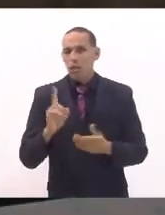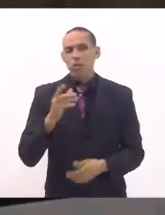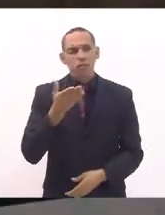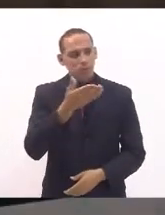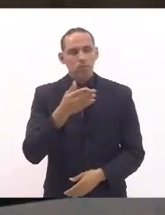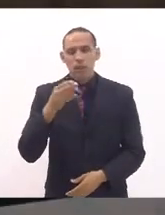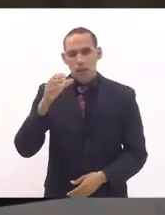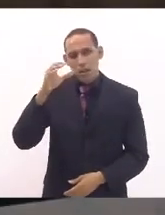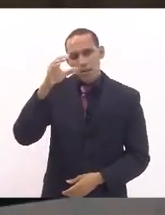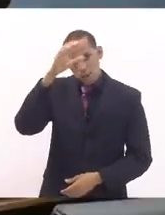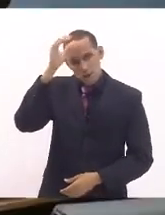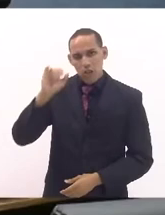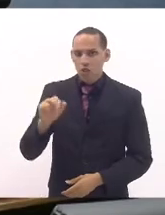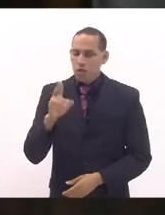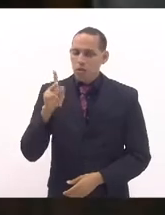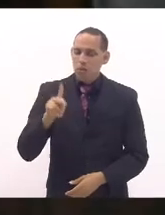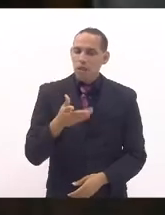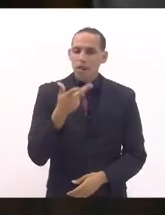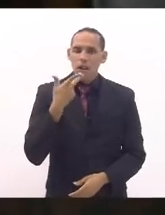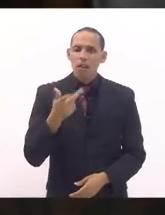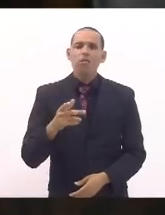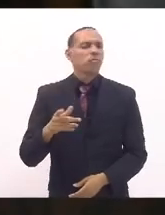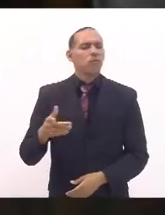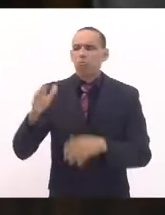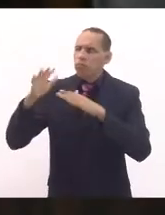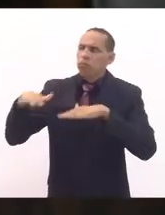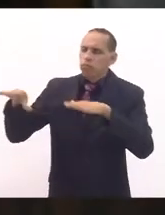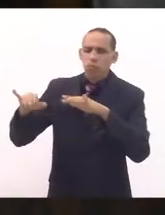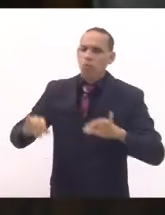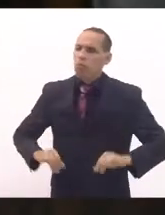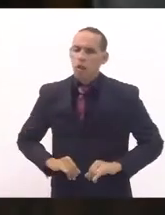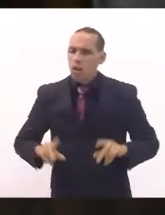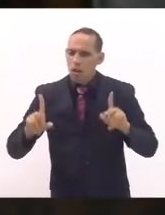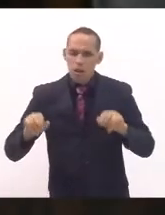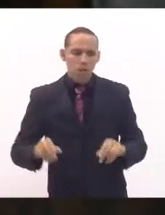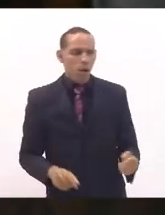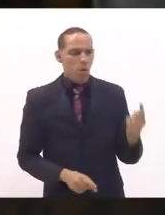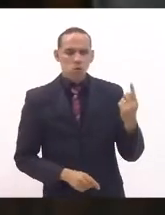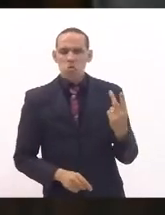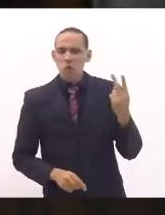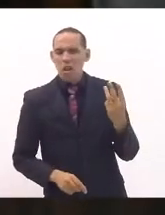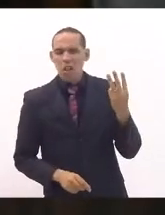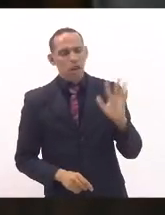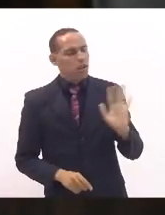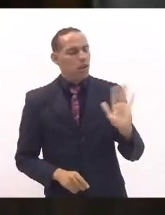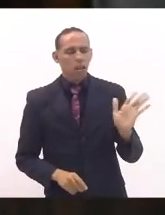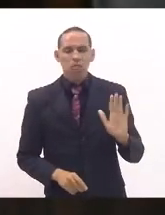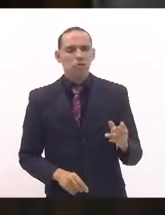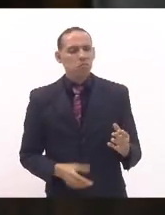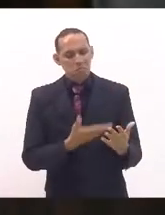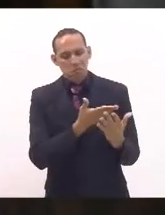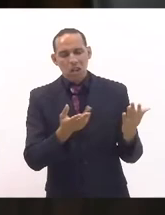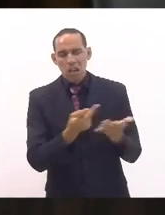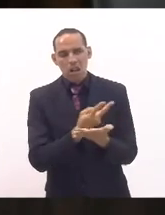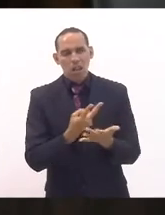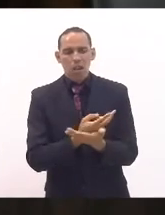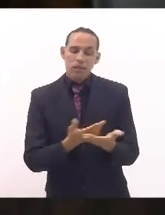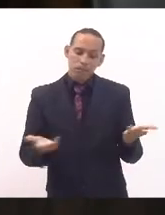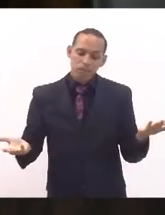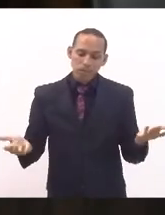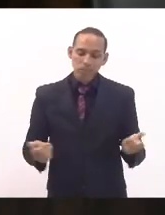Tiaju estava falando. Não pode penalizar a torcida toda por conta de um, dois, três, meia dúzia de indivíduos.